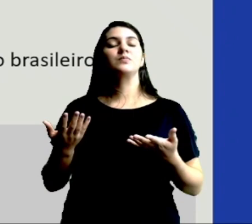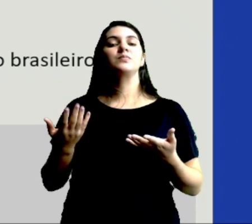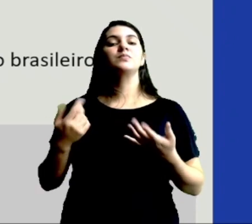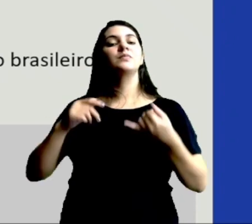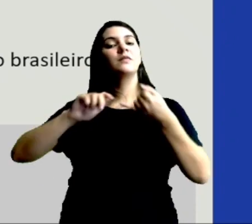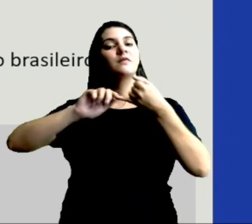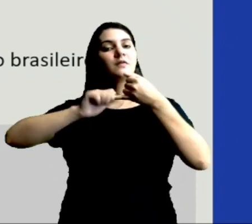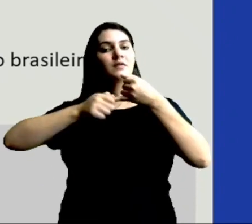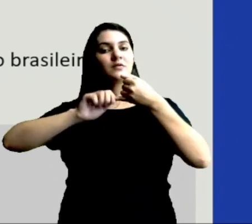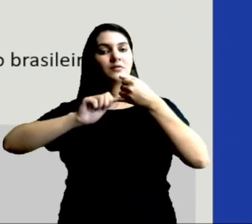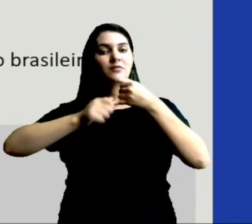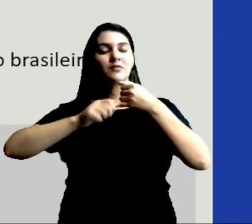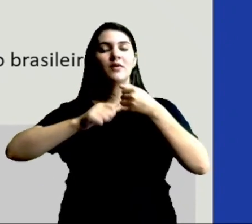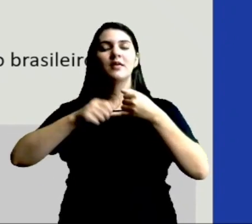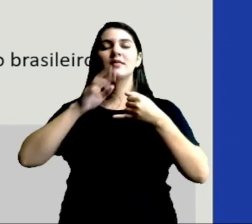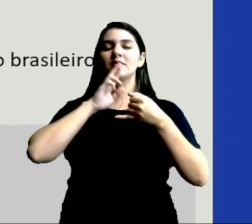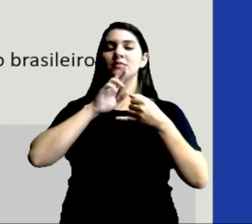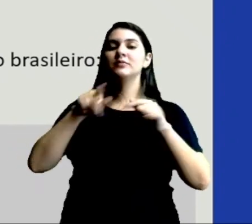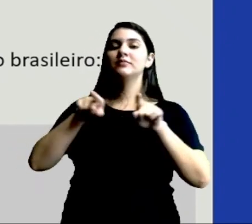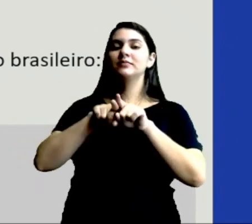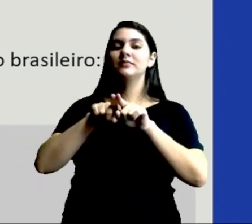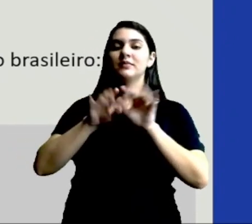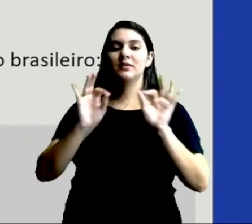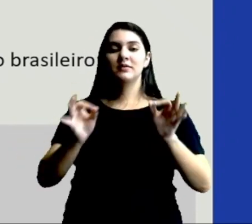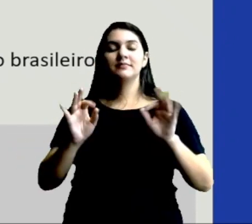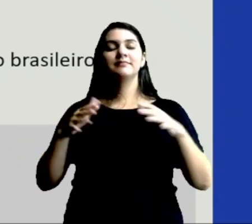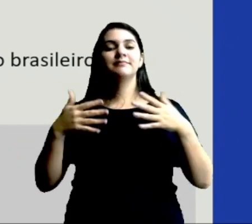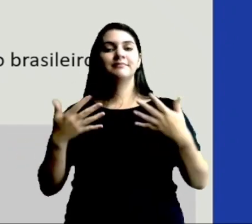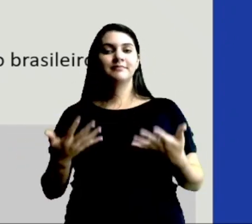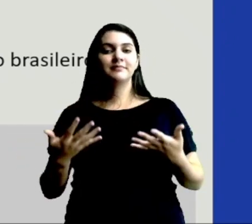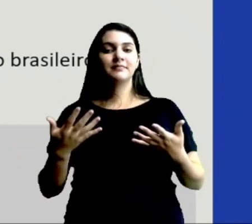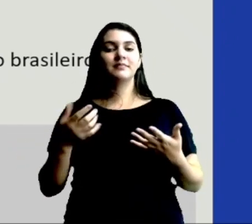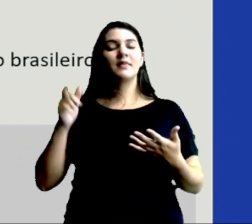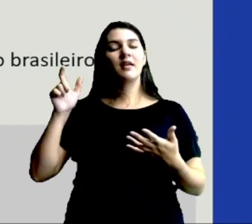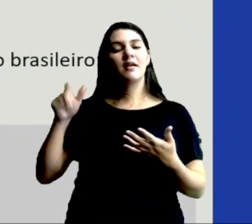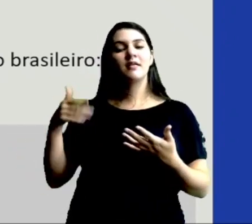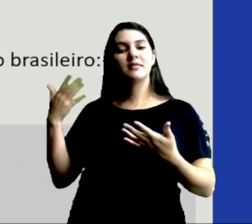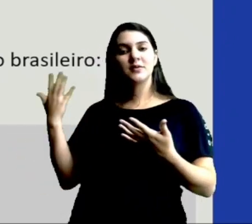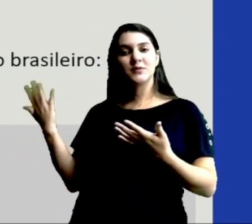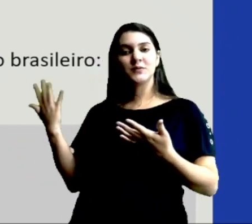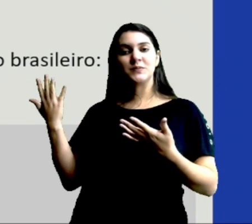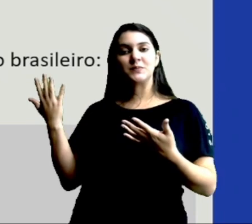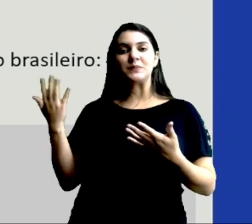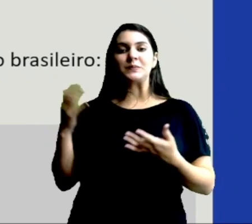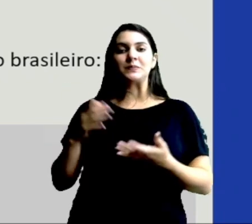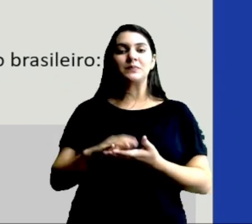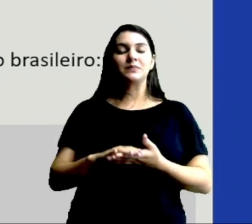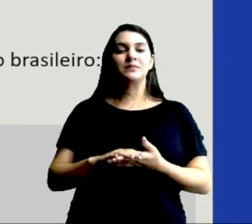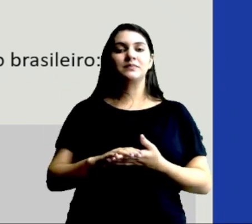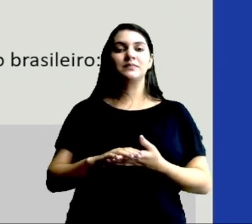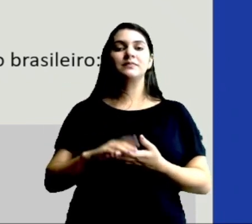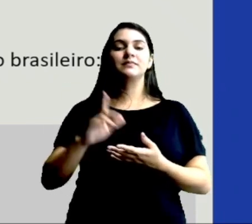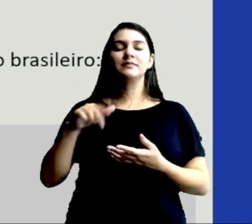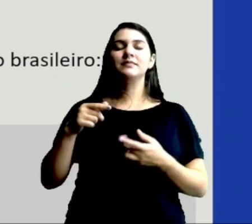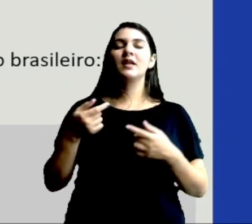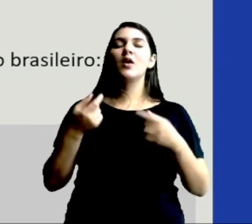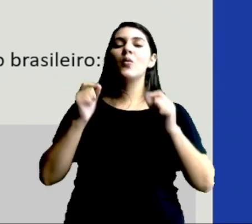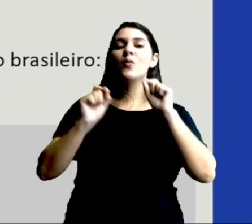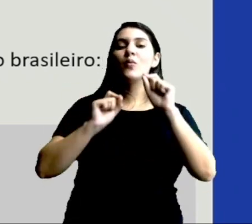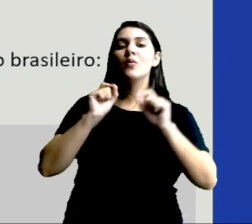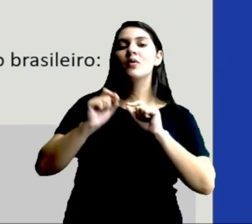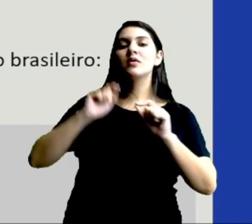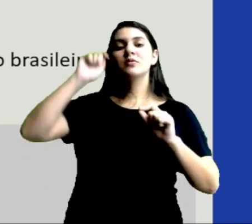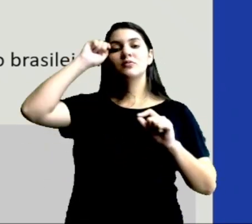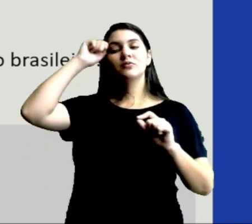respondeu feijoada também acertou. Então, isso aí foram a herança, né,